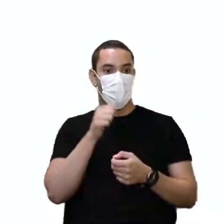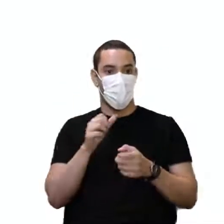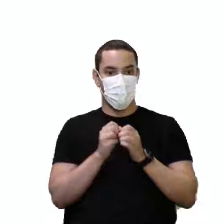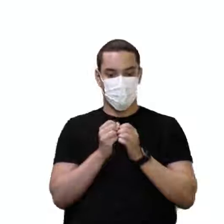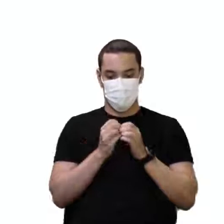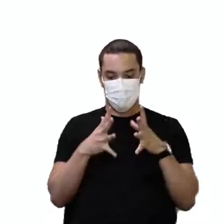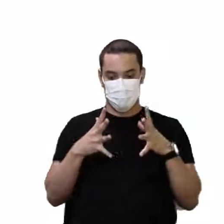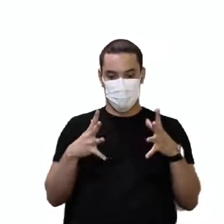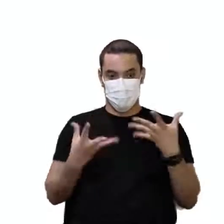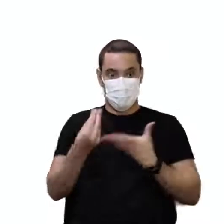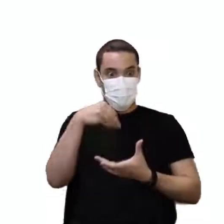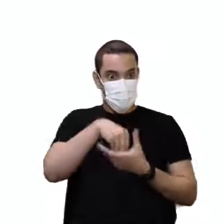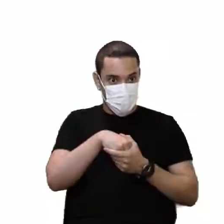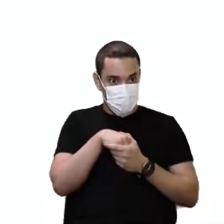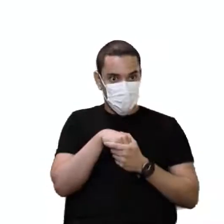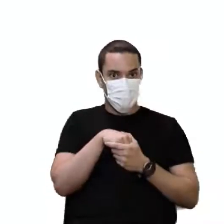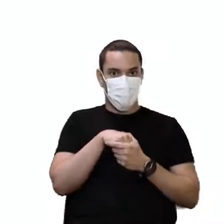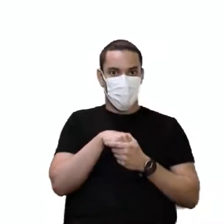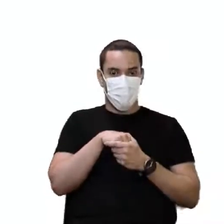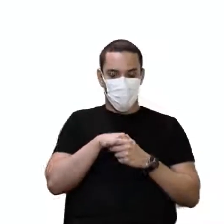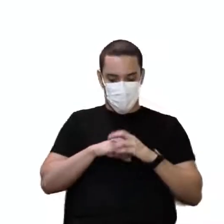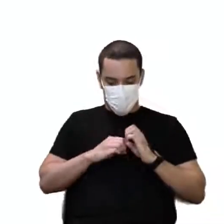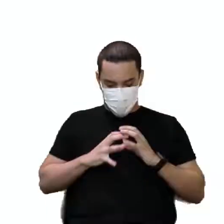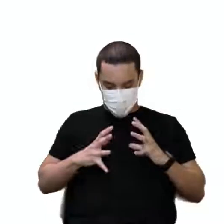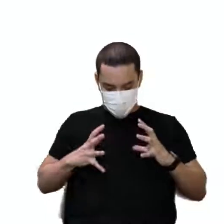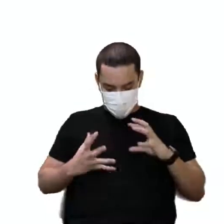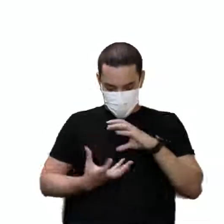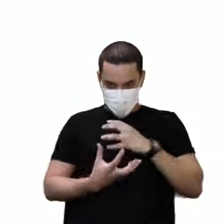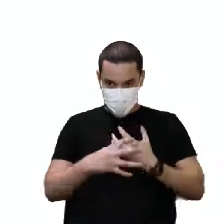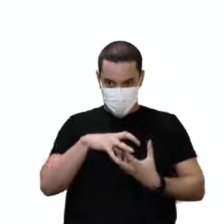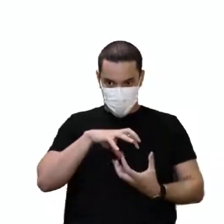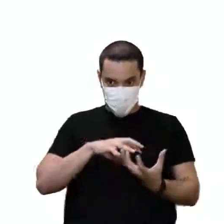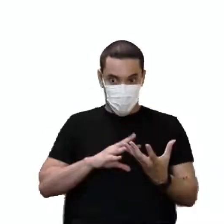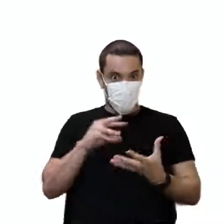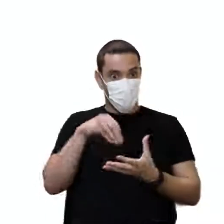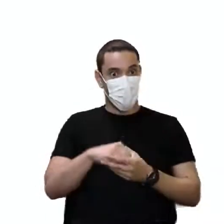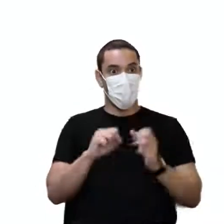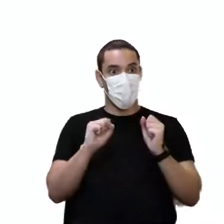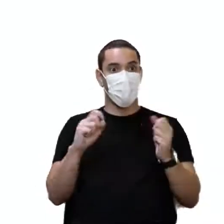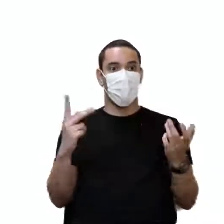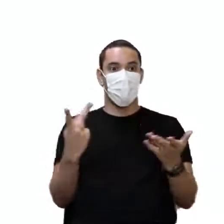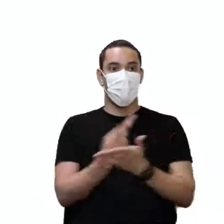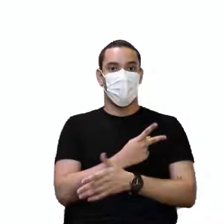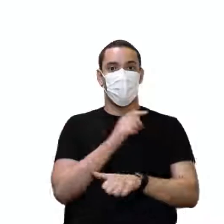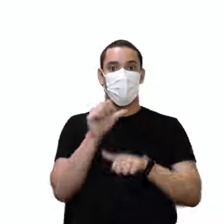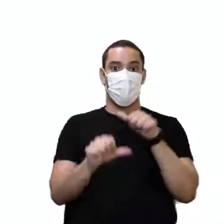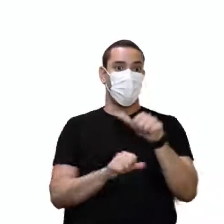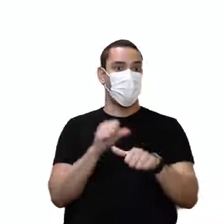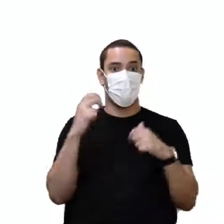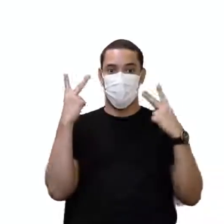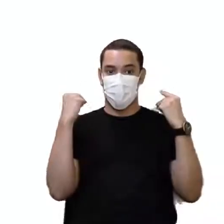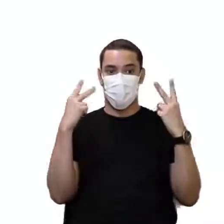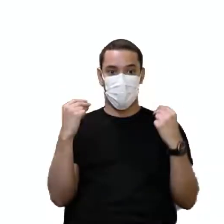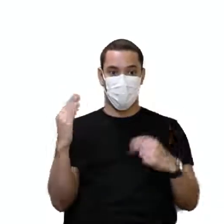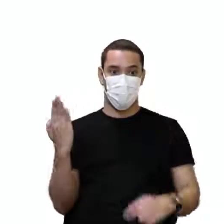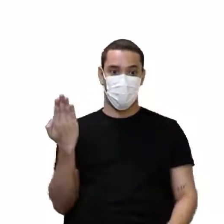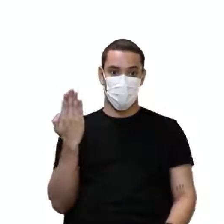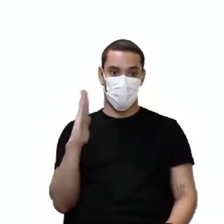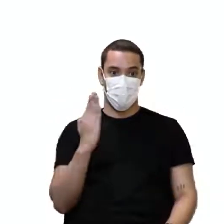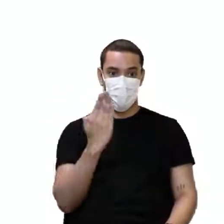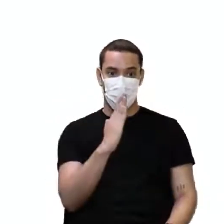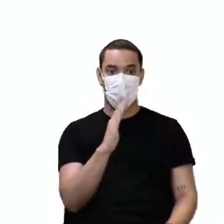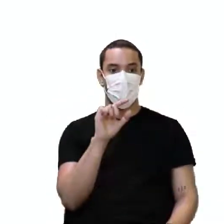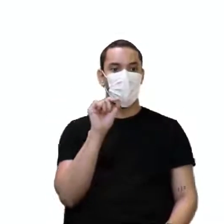da fêmea e quando lá dentro pode acontecer um processo que é muito comum nos tubarões,